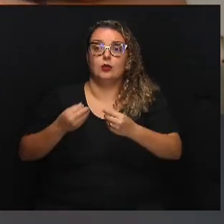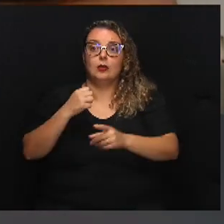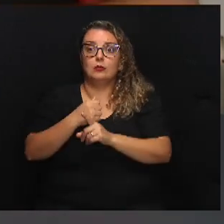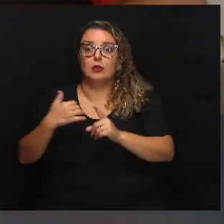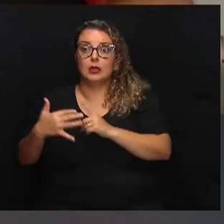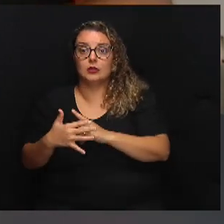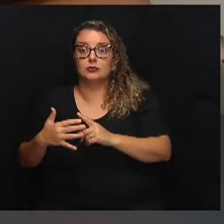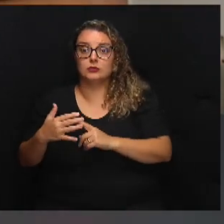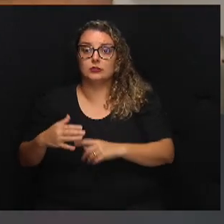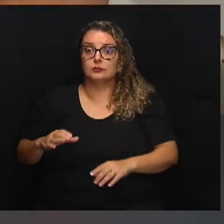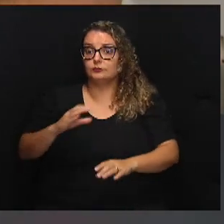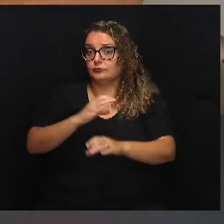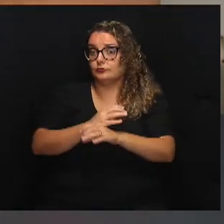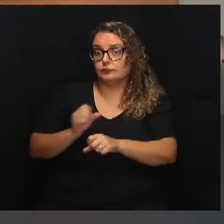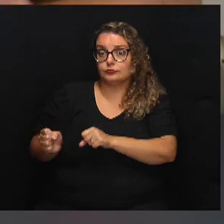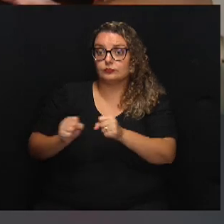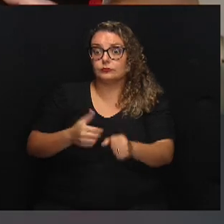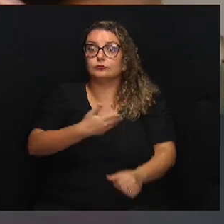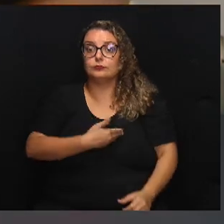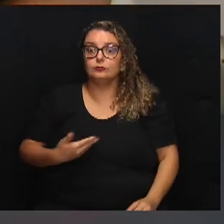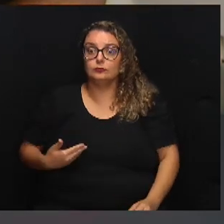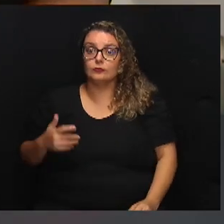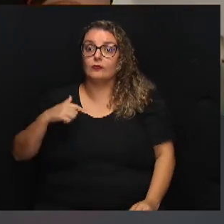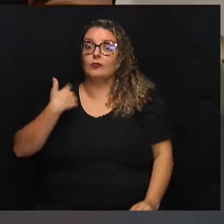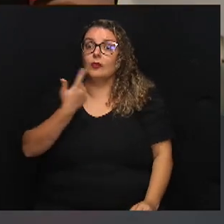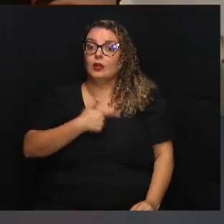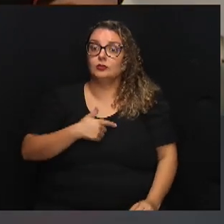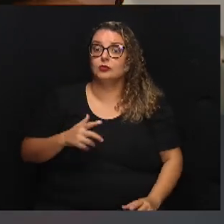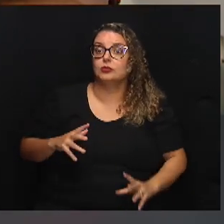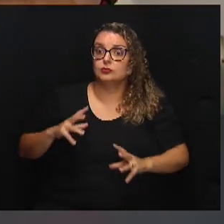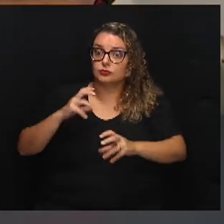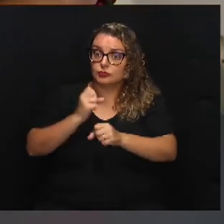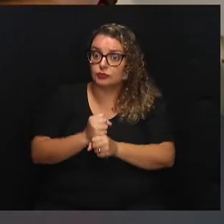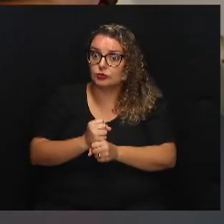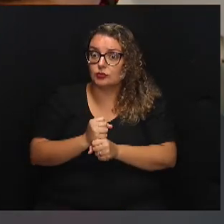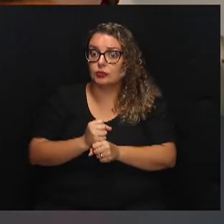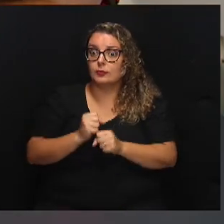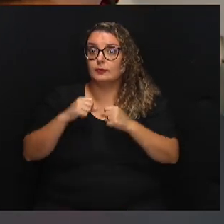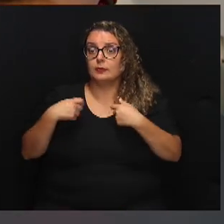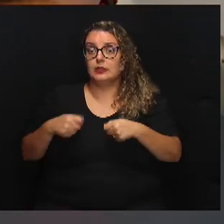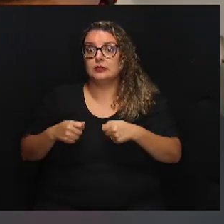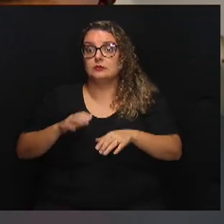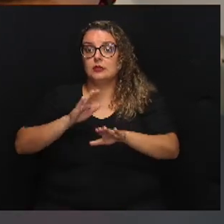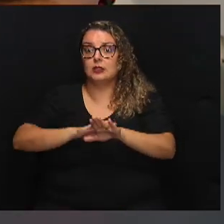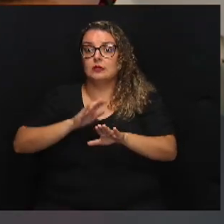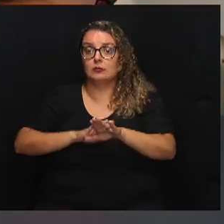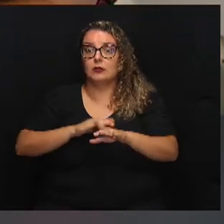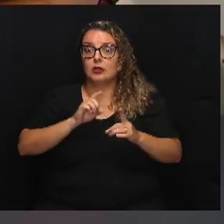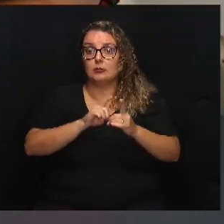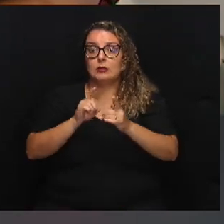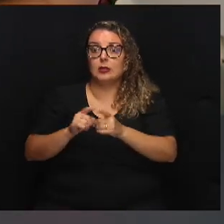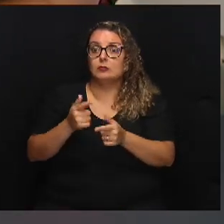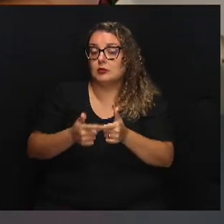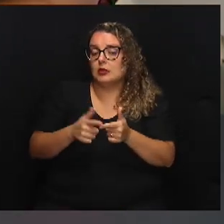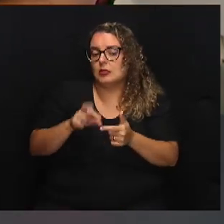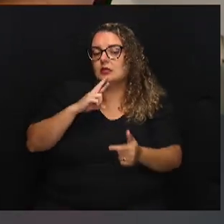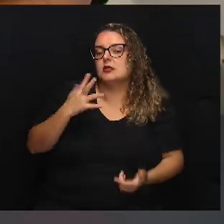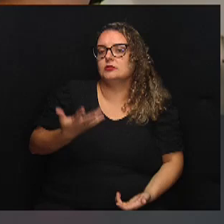que o poder público, enfim, como que nós, como um todo, devemos agir para abordar esse problema.